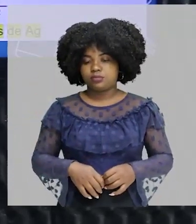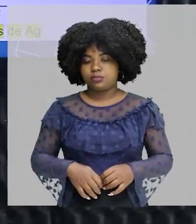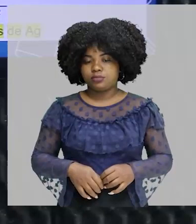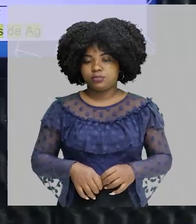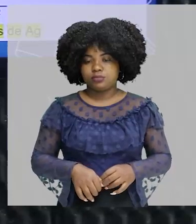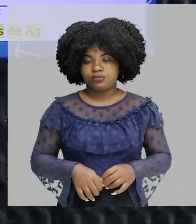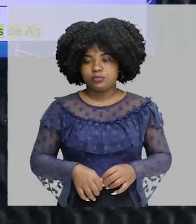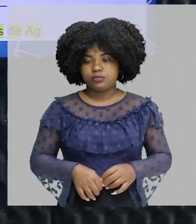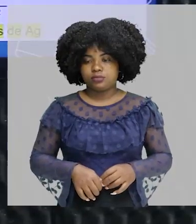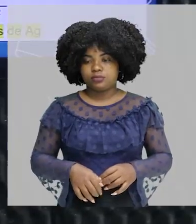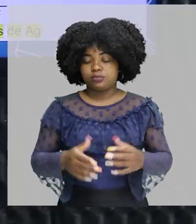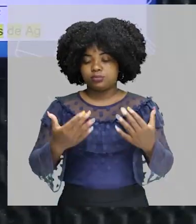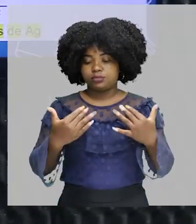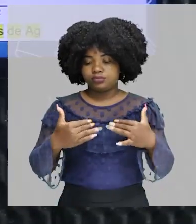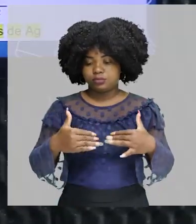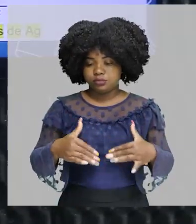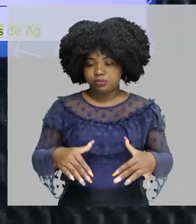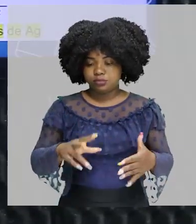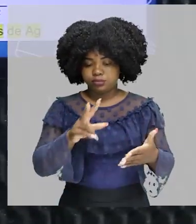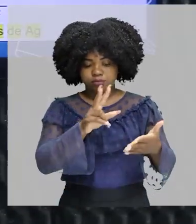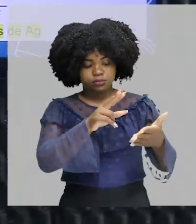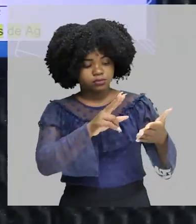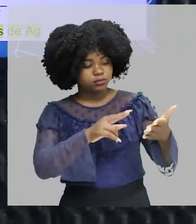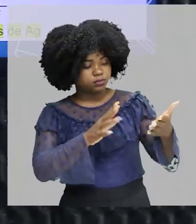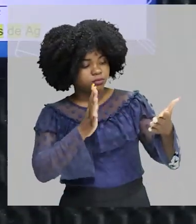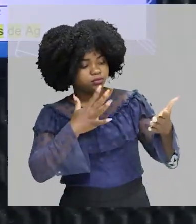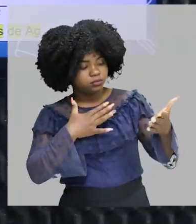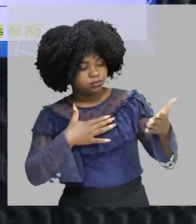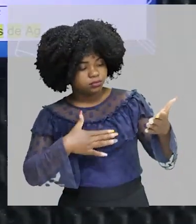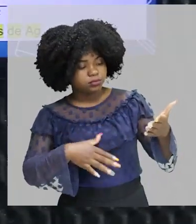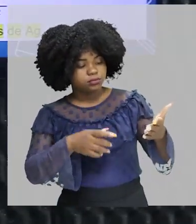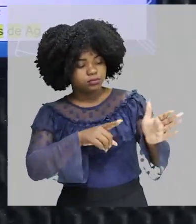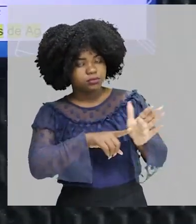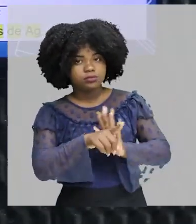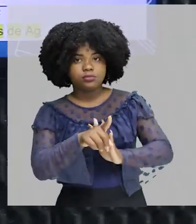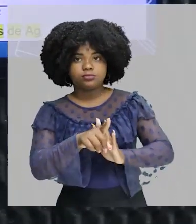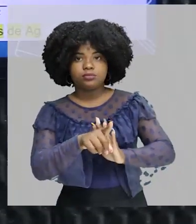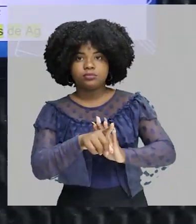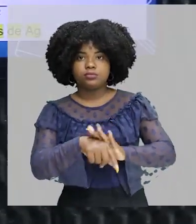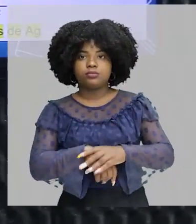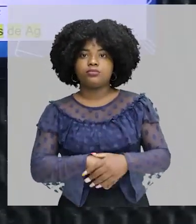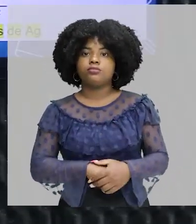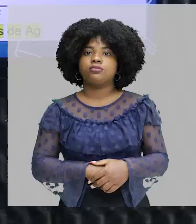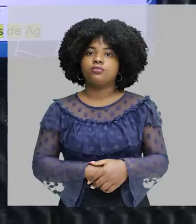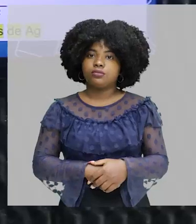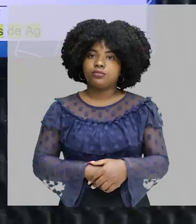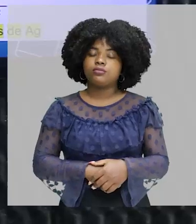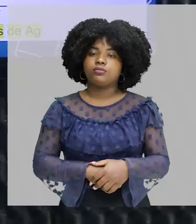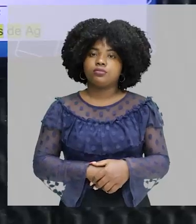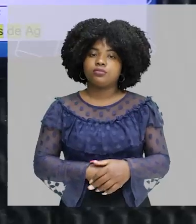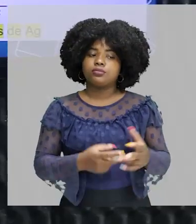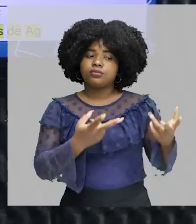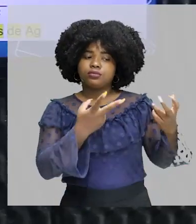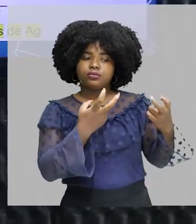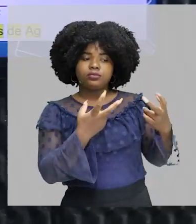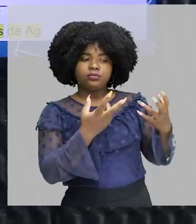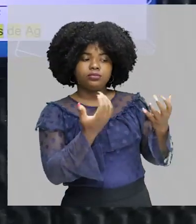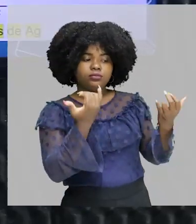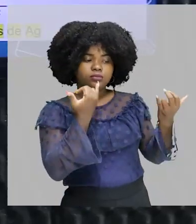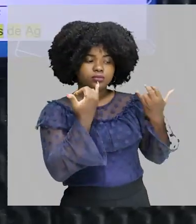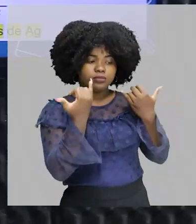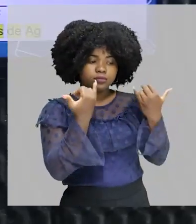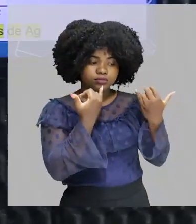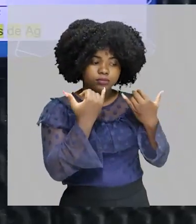gente manter a calma, ler direitinho a questão, a gente vai extrair as